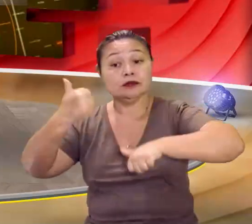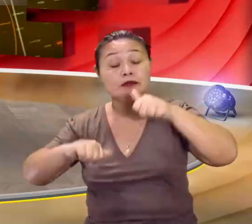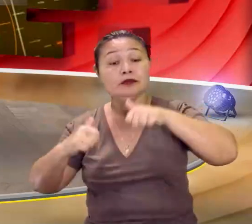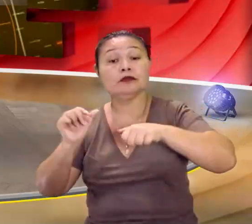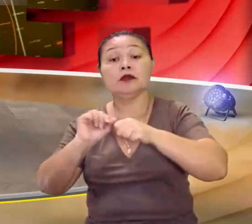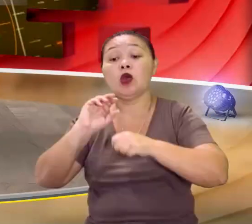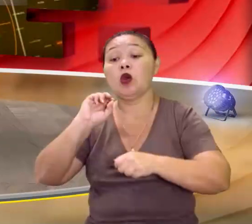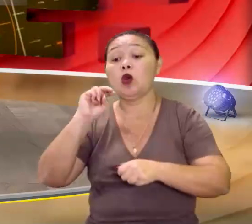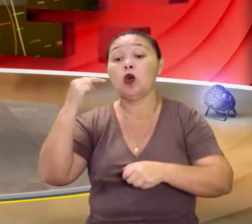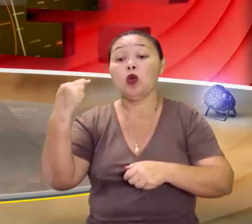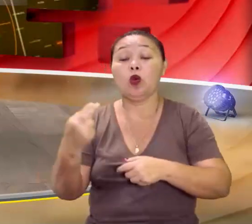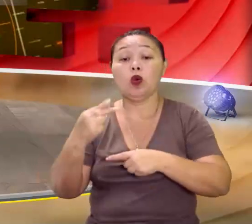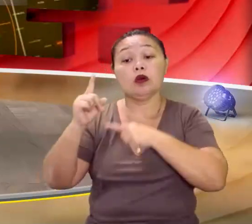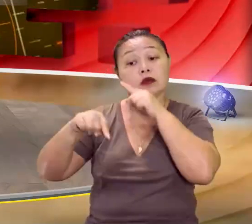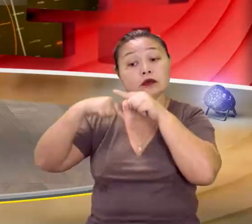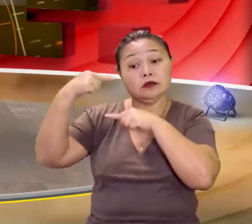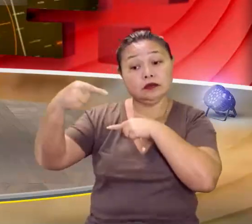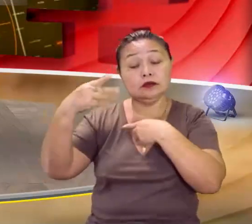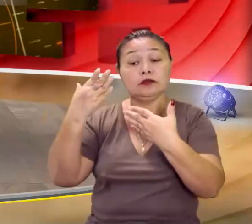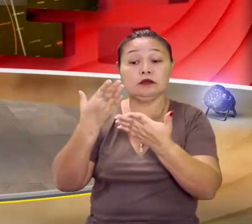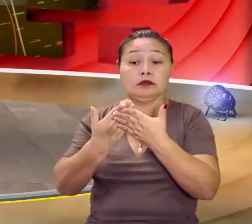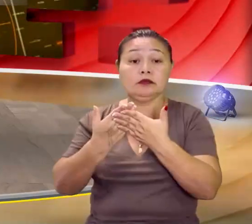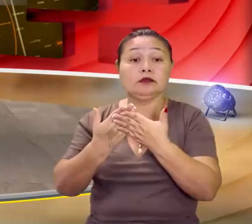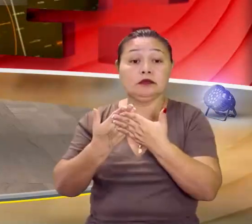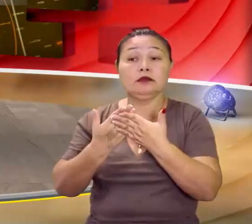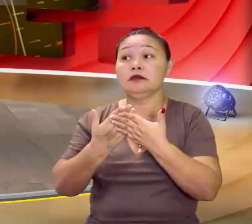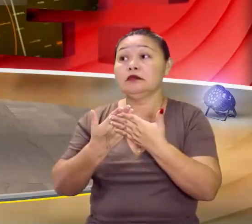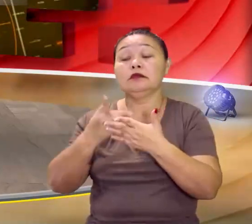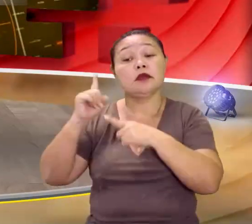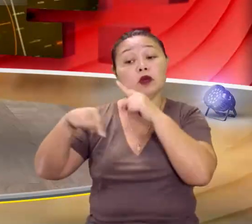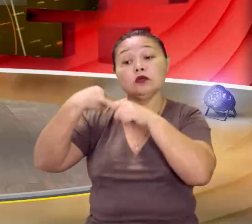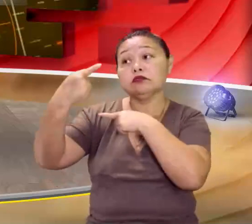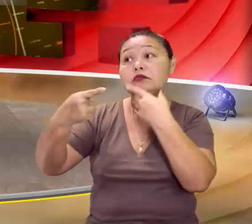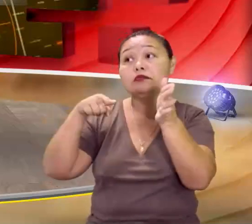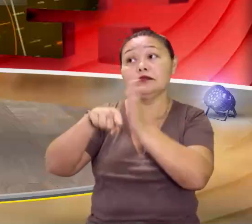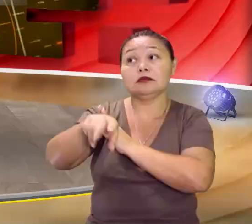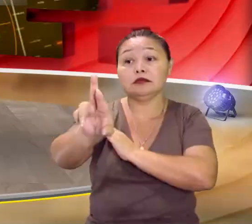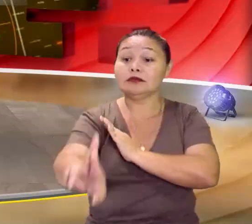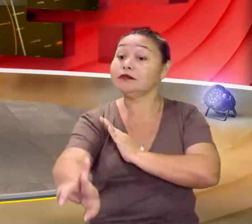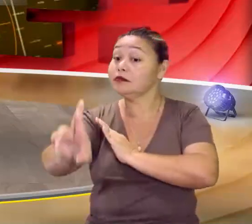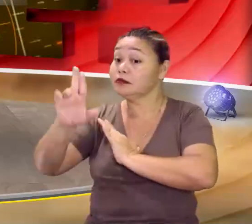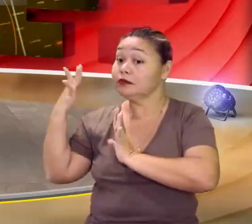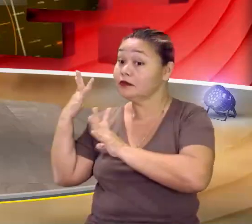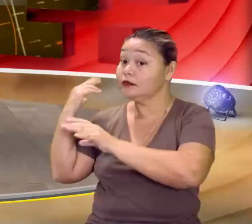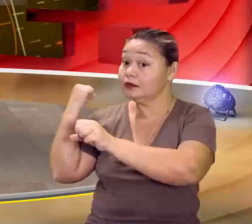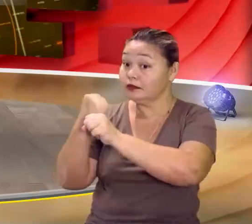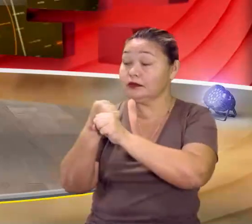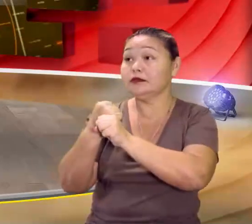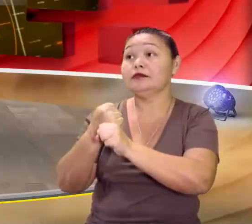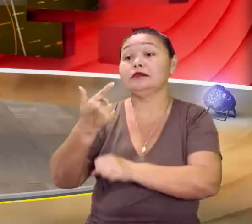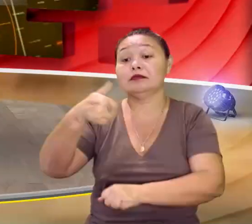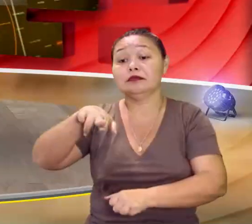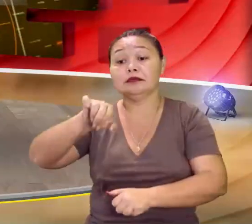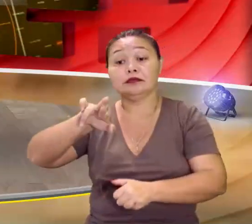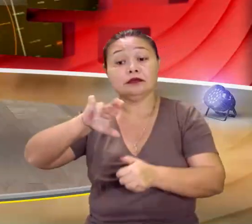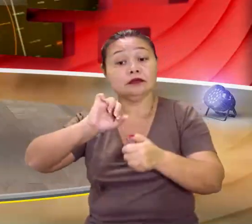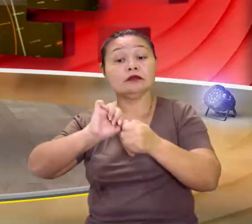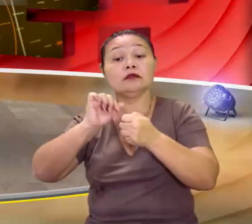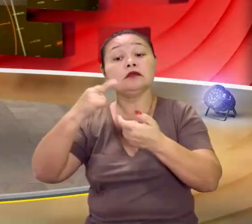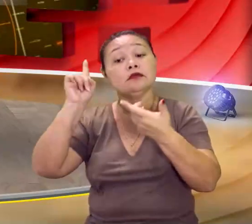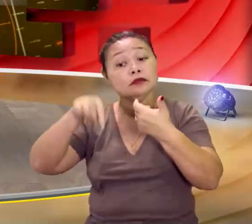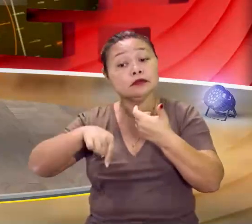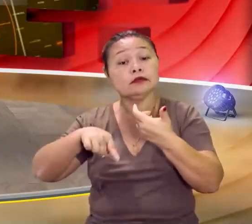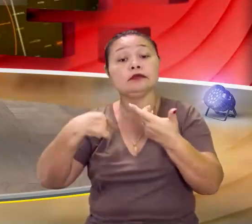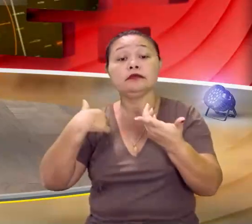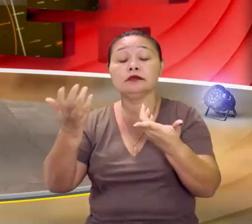né? Ou mesmo na nossa próxima aula, né? No próximo primeiro ano, né? ou no quiz. Isso. Então, é isso aí.